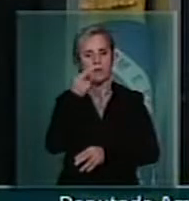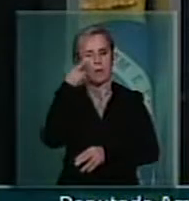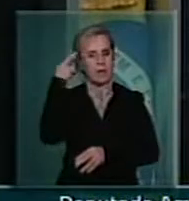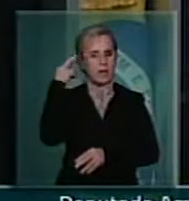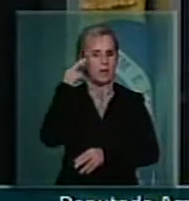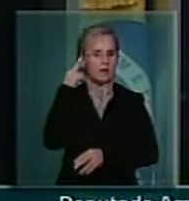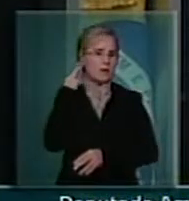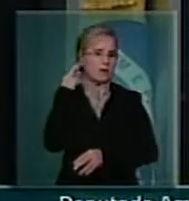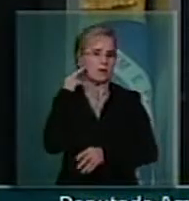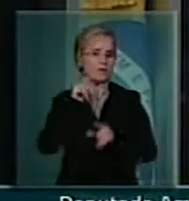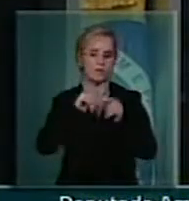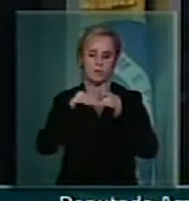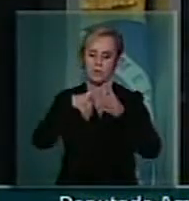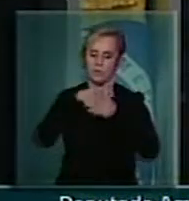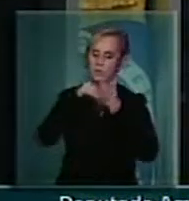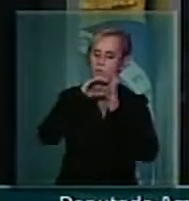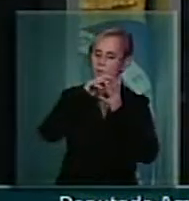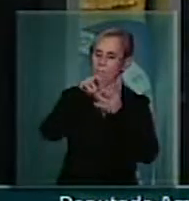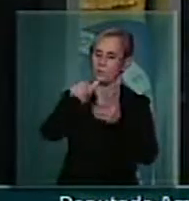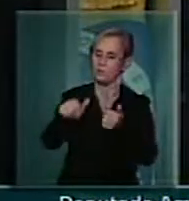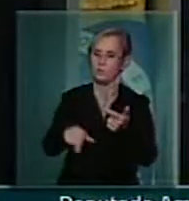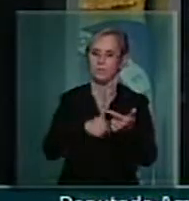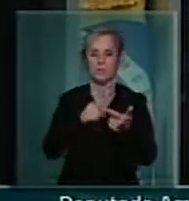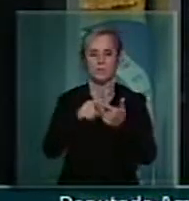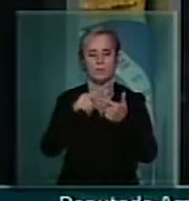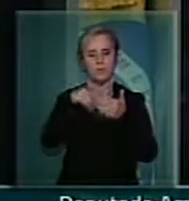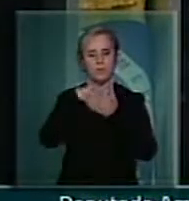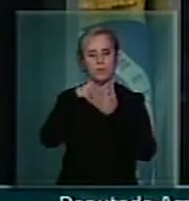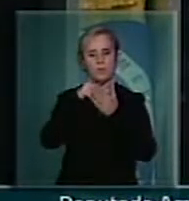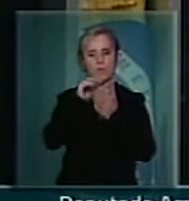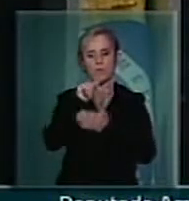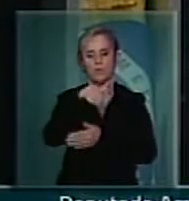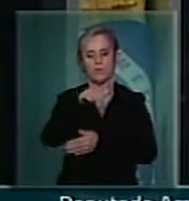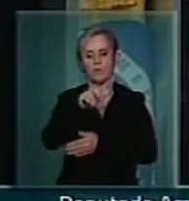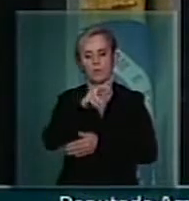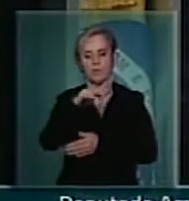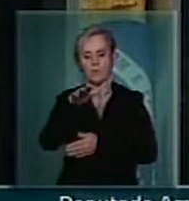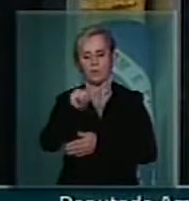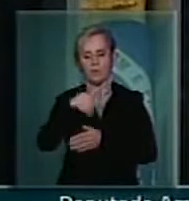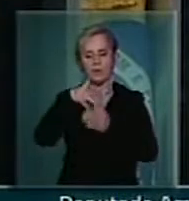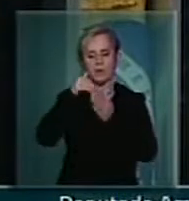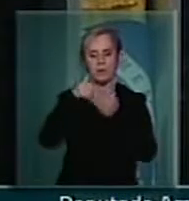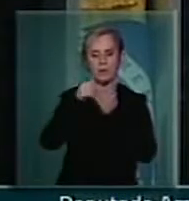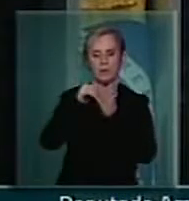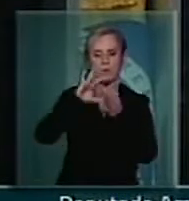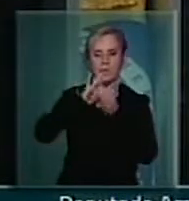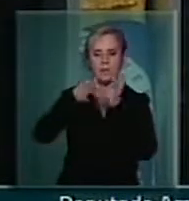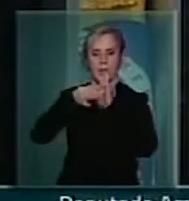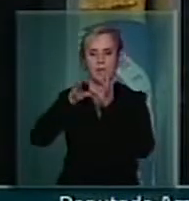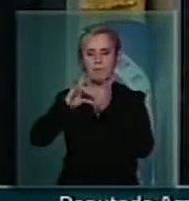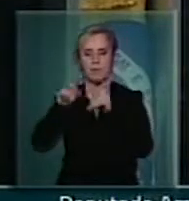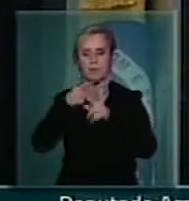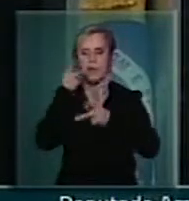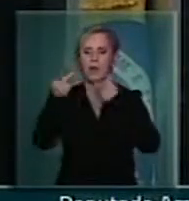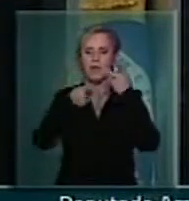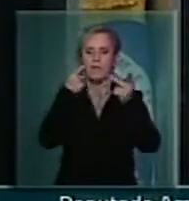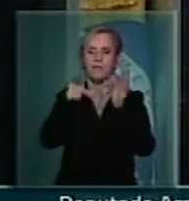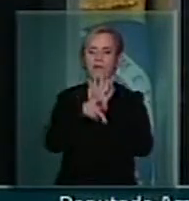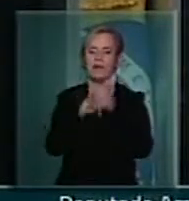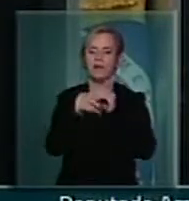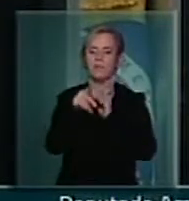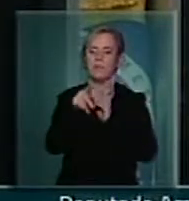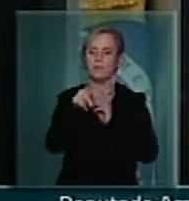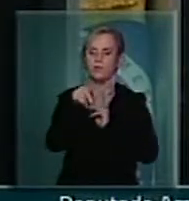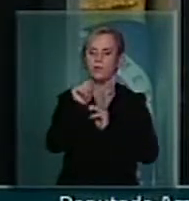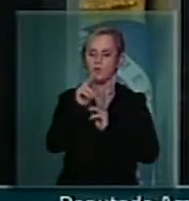em Copa do Mundo, em Copa América, em Olimpíada. E não se fala na Paralimpíada, que nós também